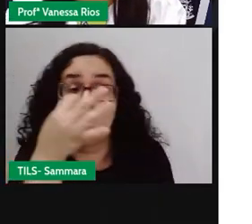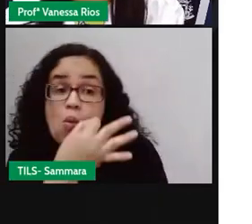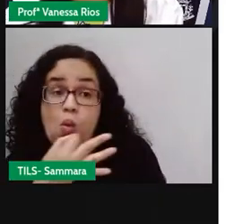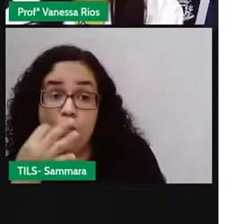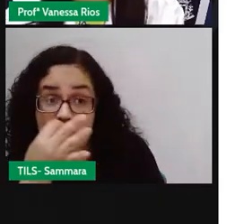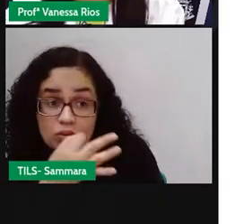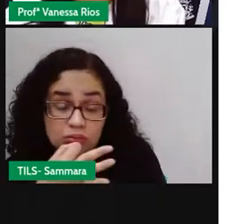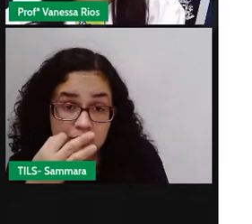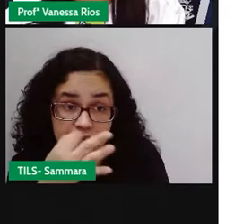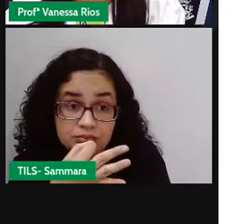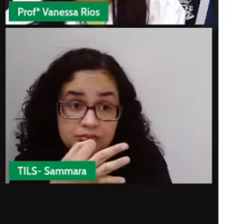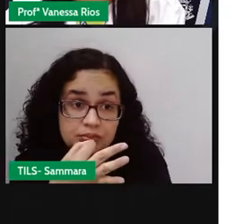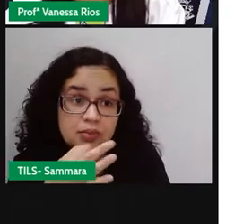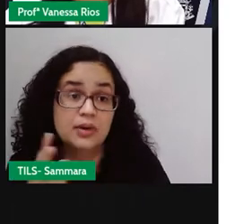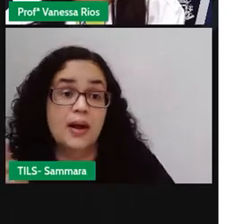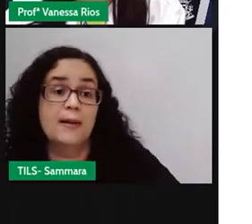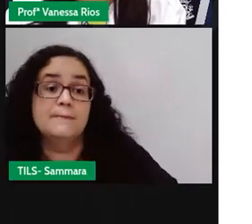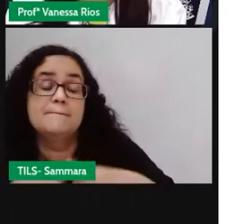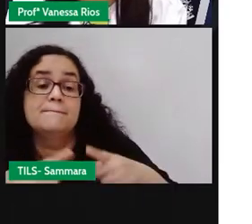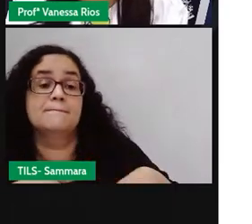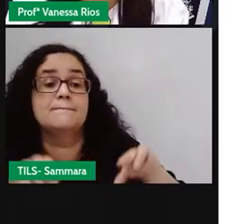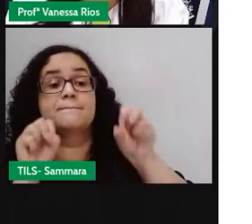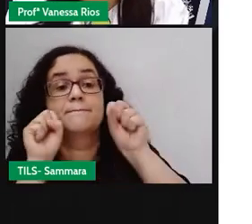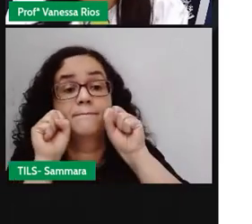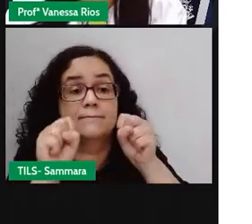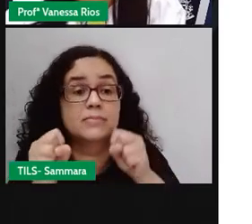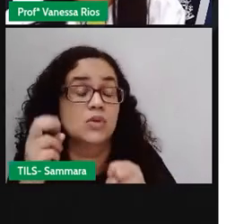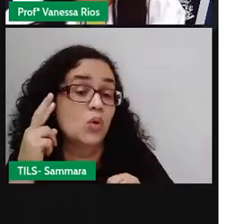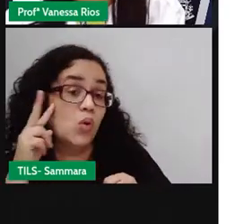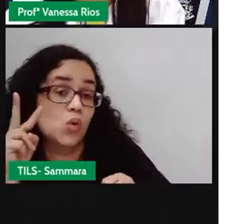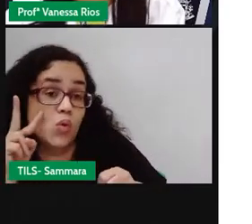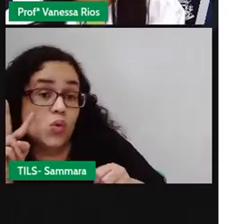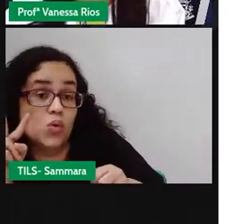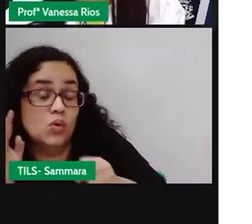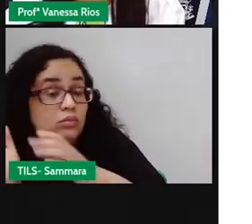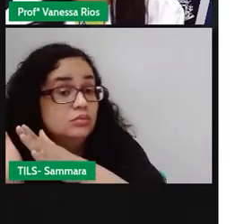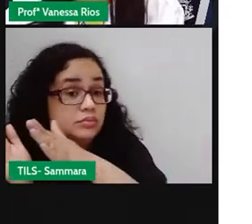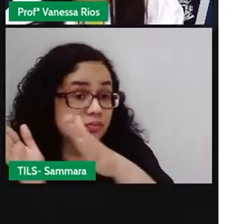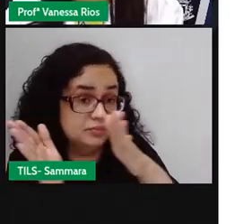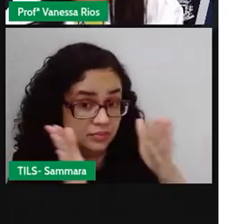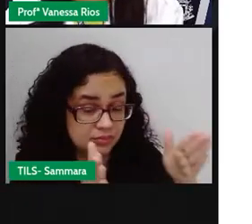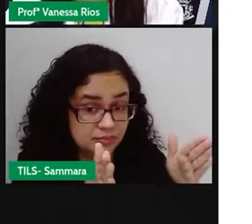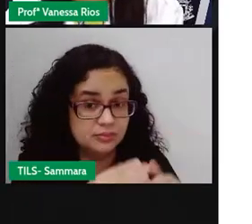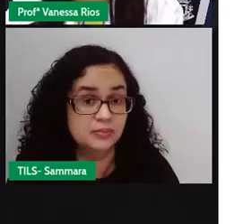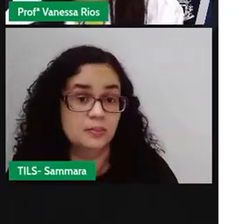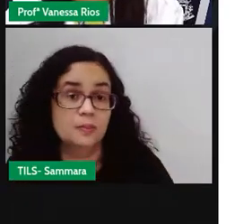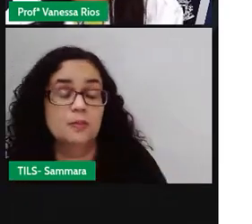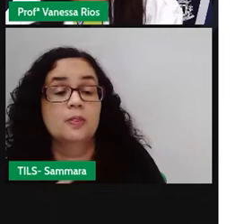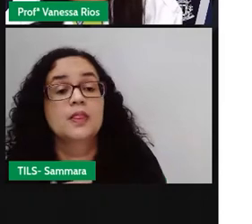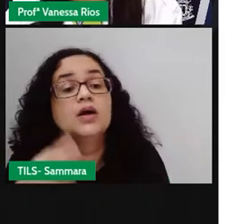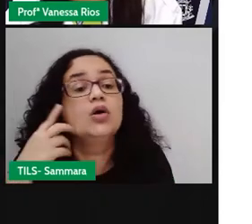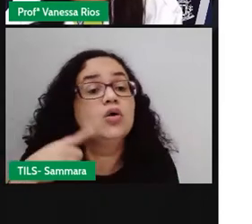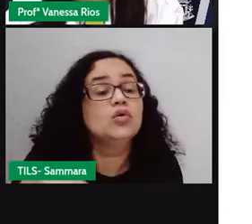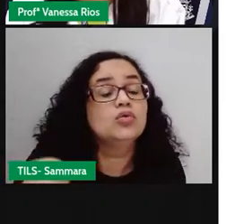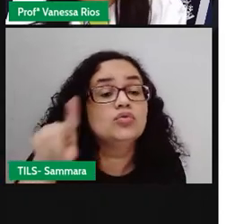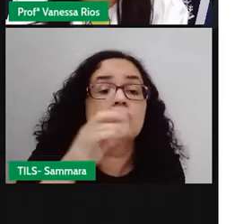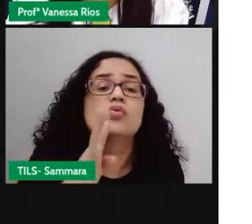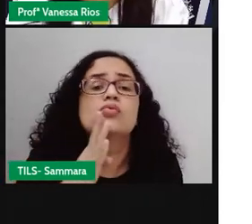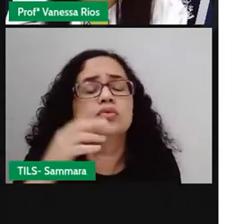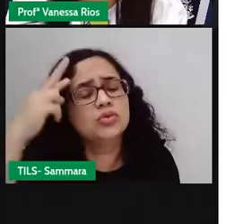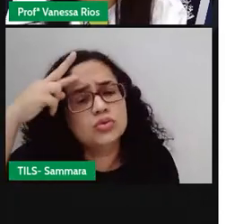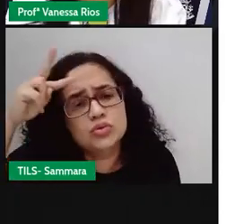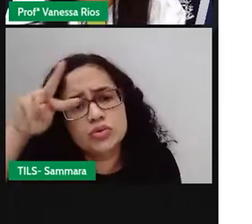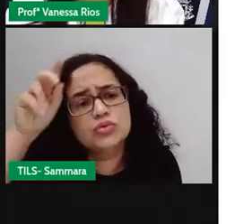oralmente, principalmente, mas a gente tem a possibilidade do reconto, será que se você, ao